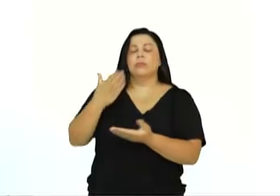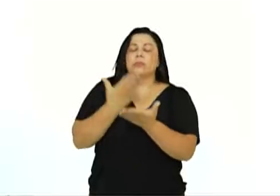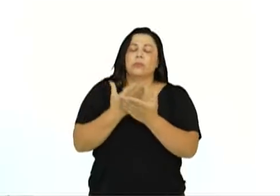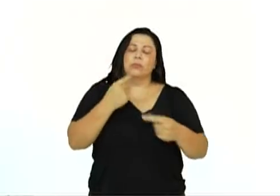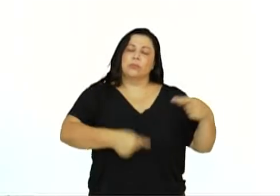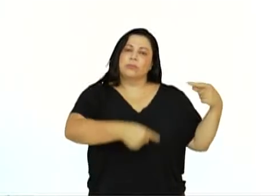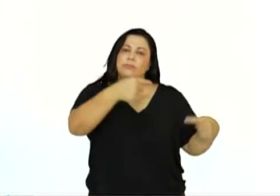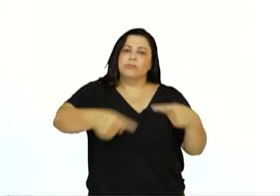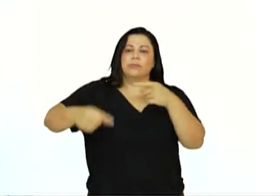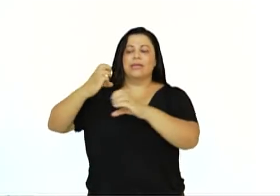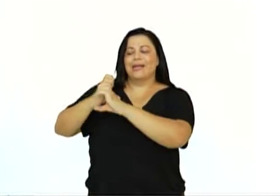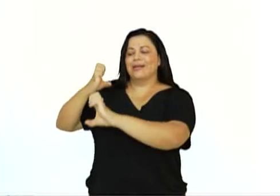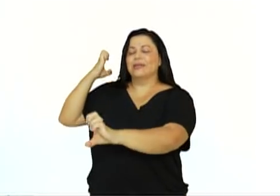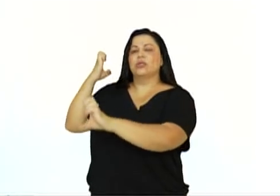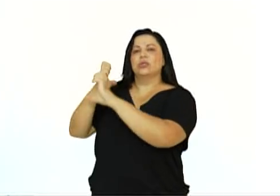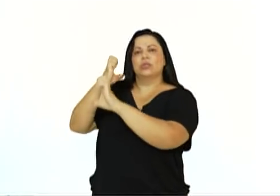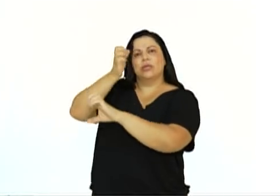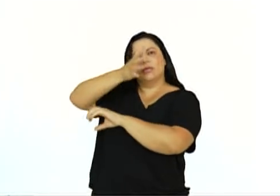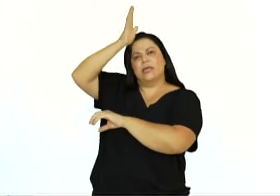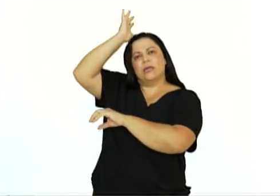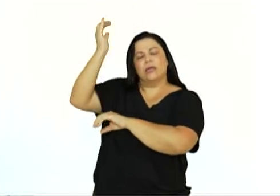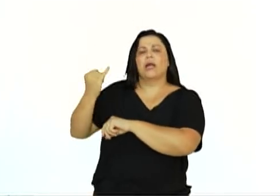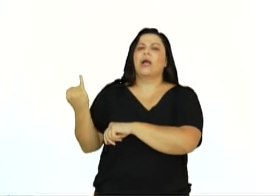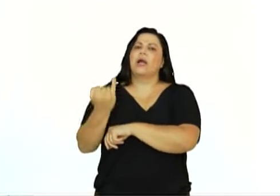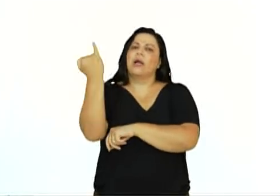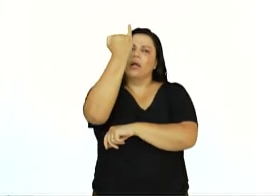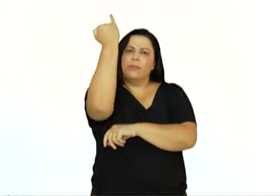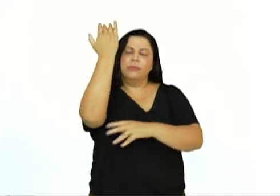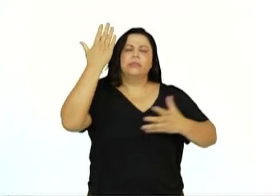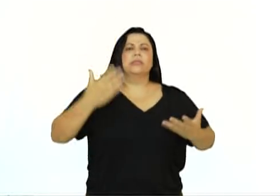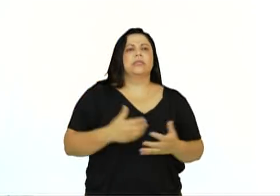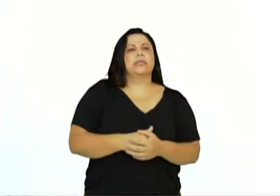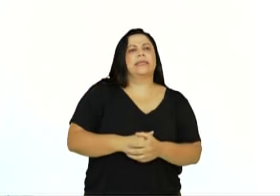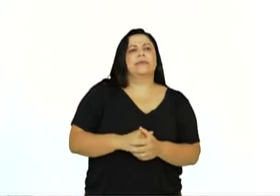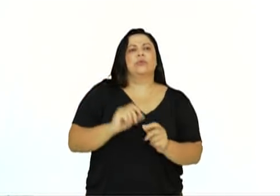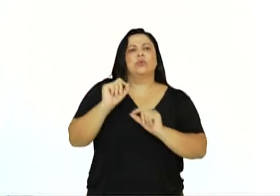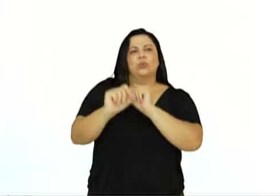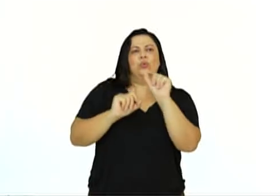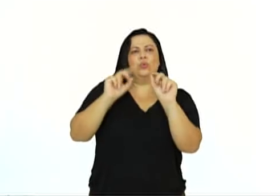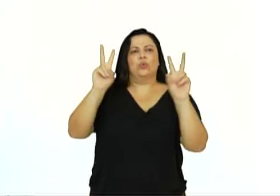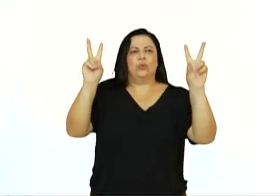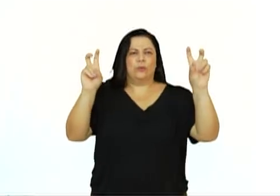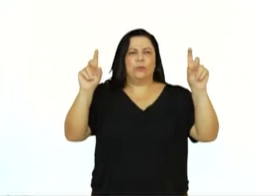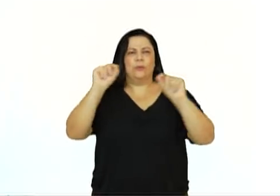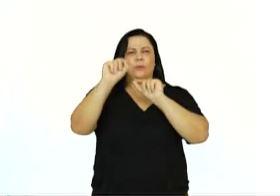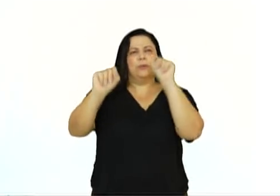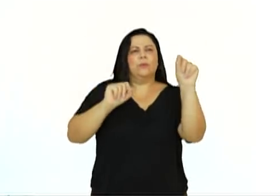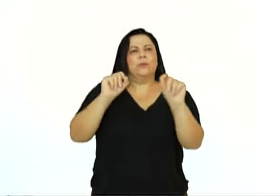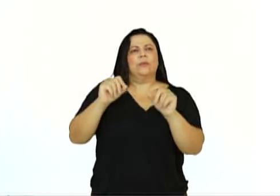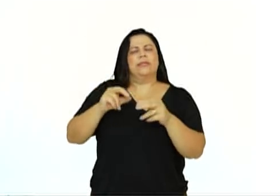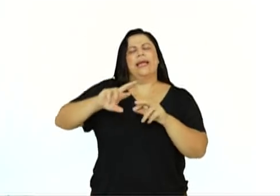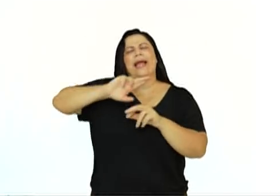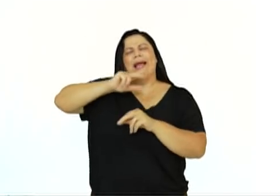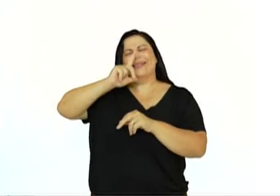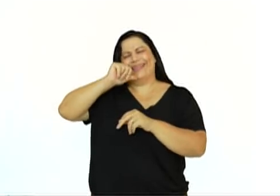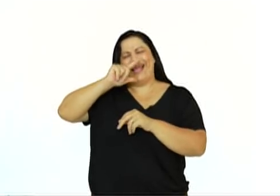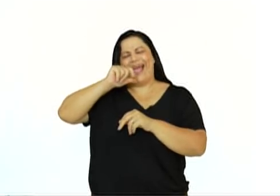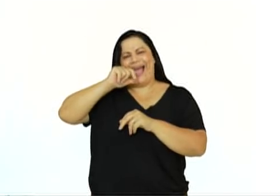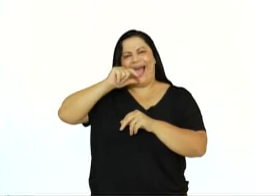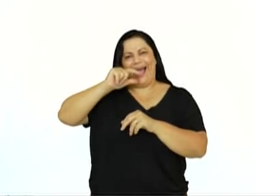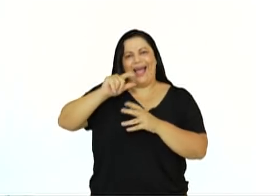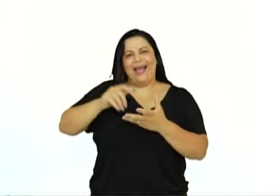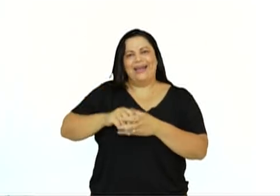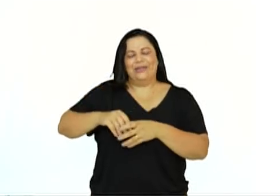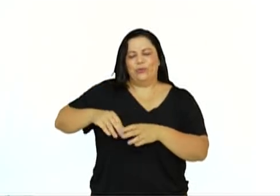sobre a engenharia romana, a importância dos aquedutos na construção romana para levar a água dos poços,